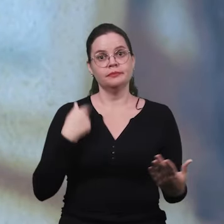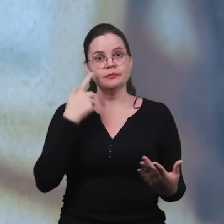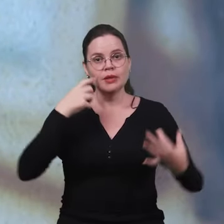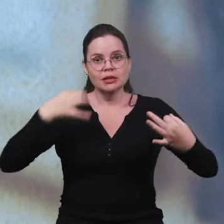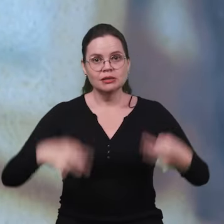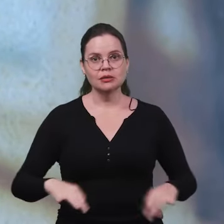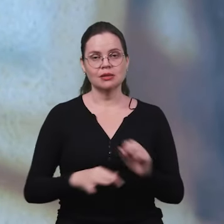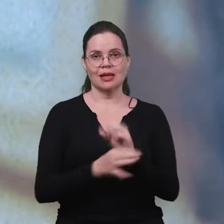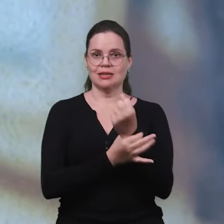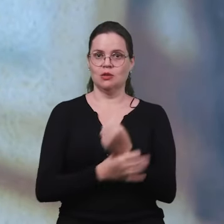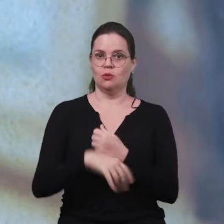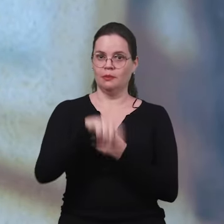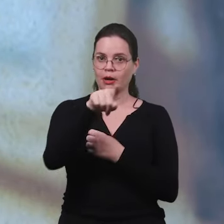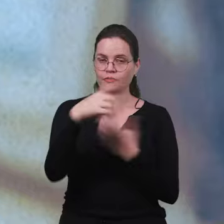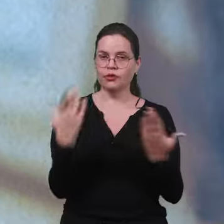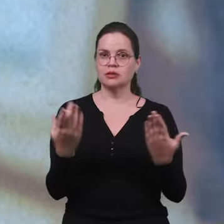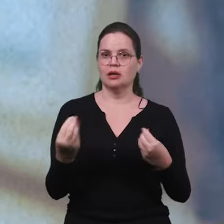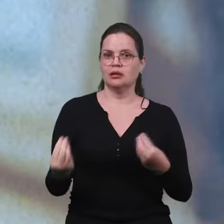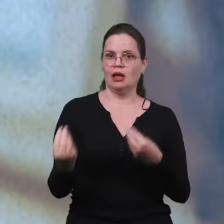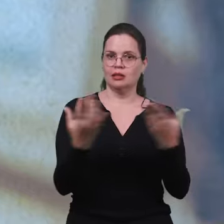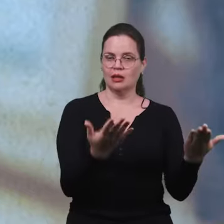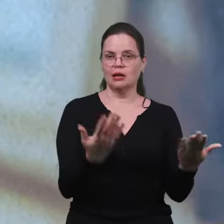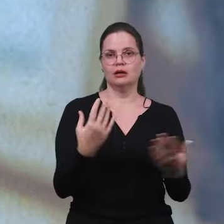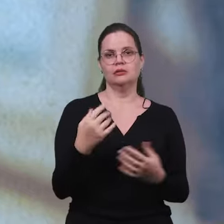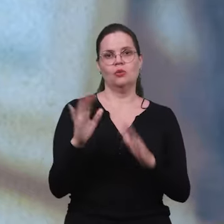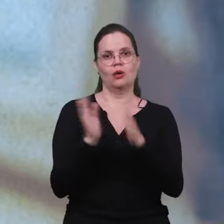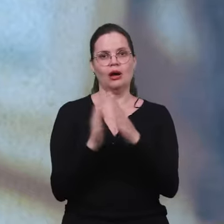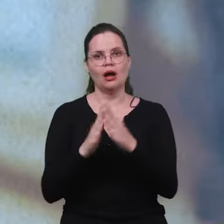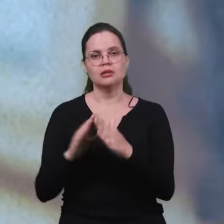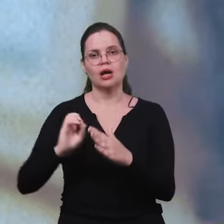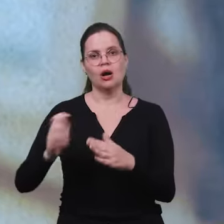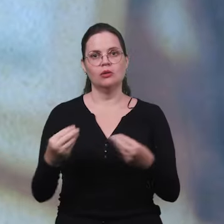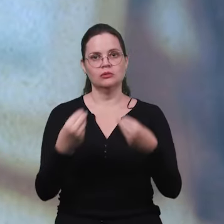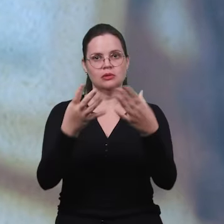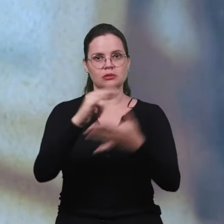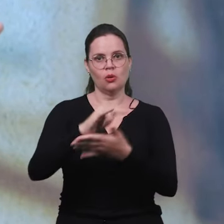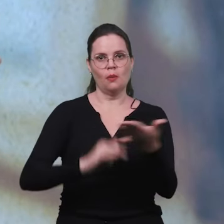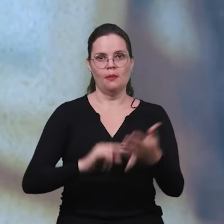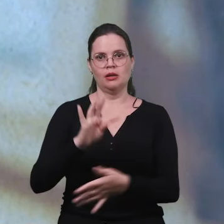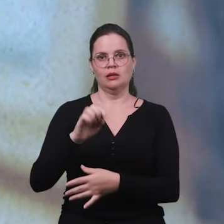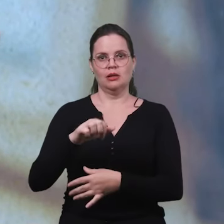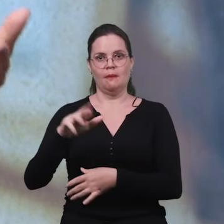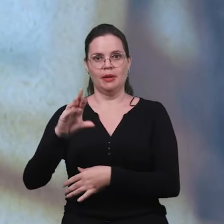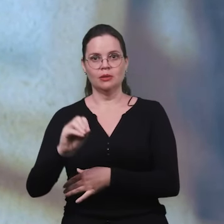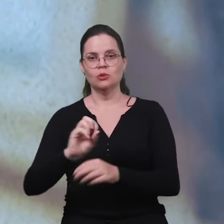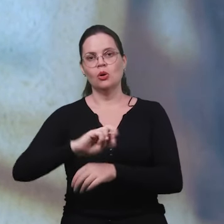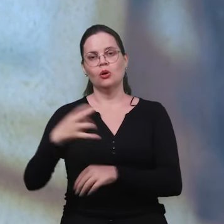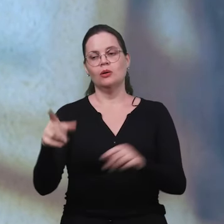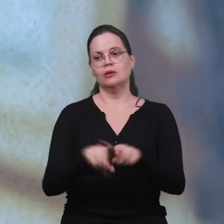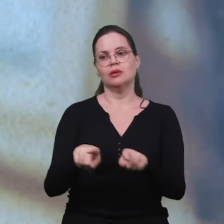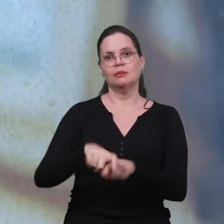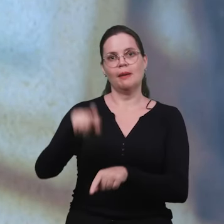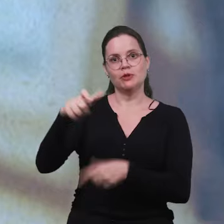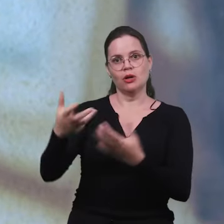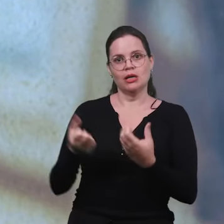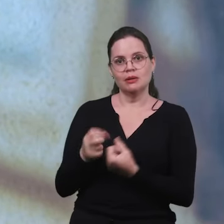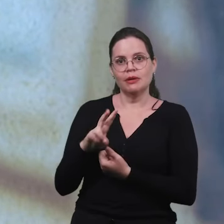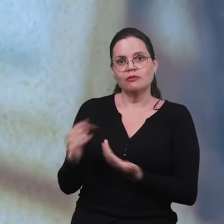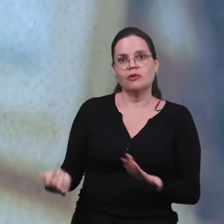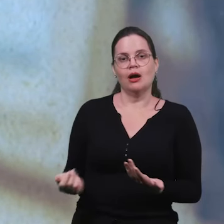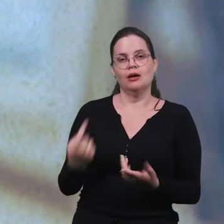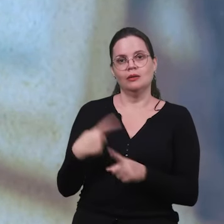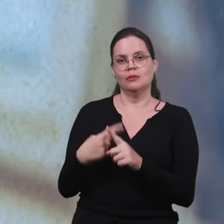de forma segura, tanto para você que está, exemplo, doando ou deixando o testamento, quanto para aquele que também vai receber esse bem.